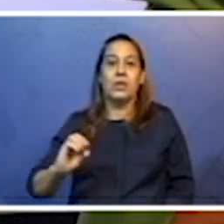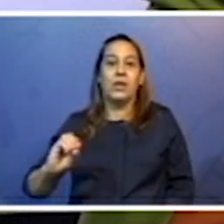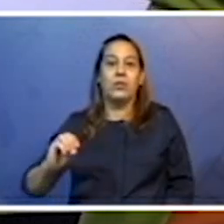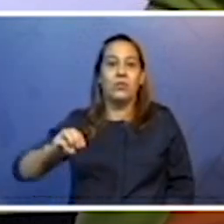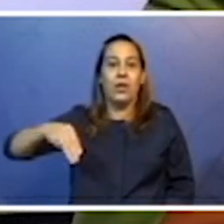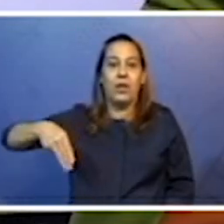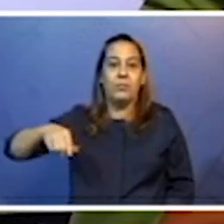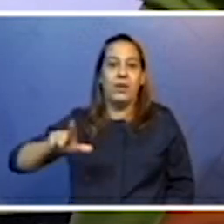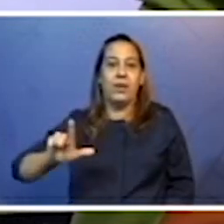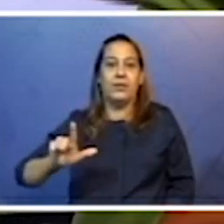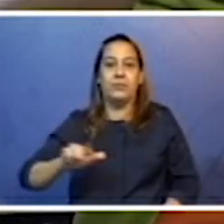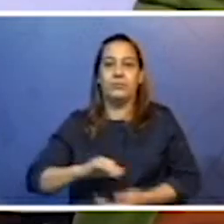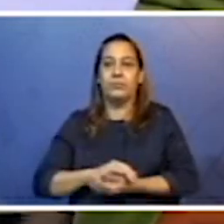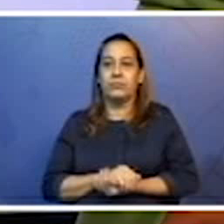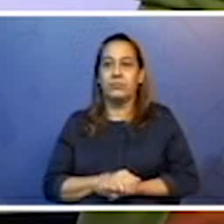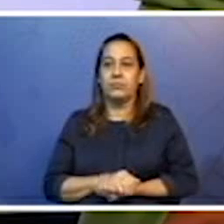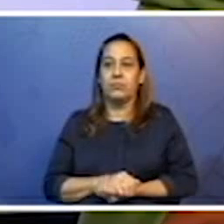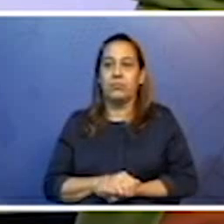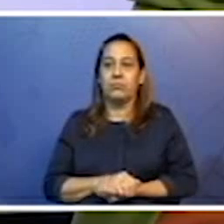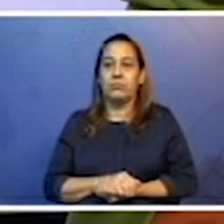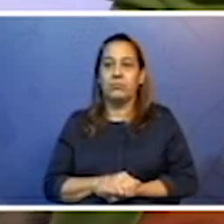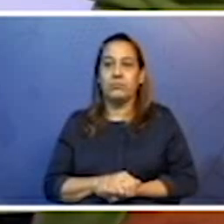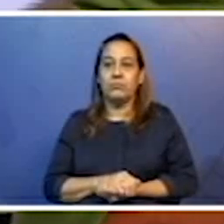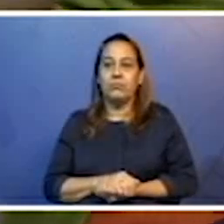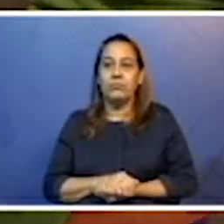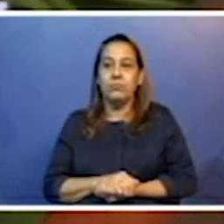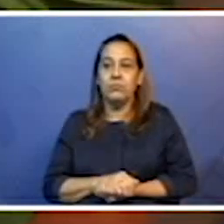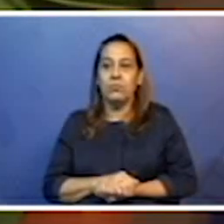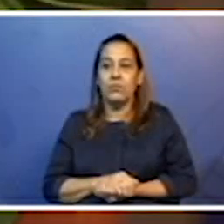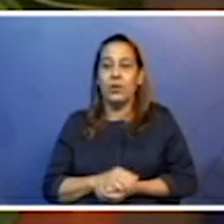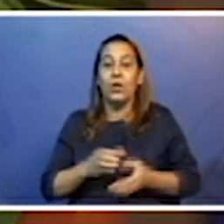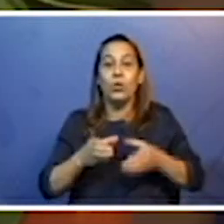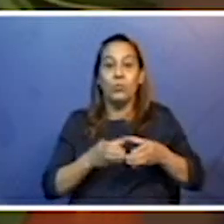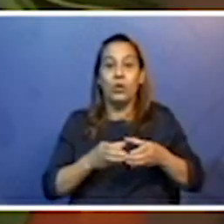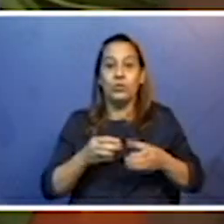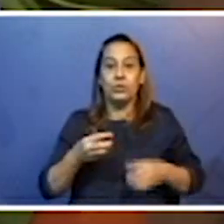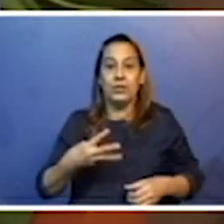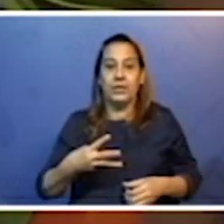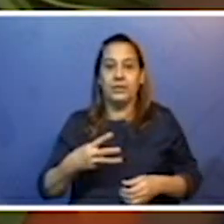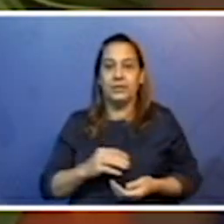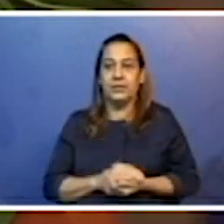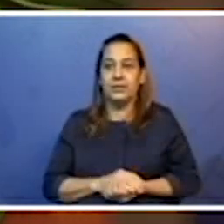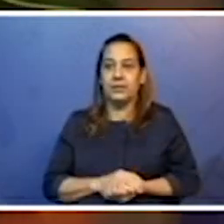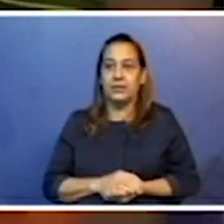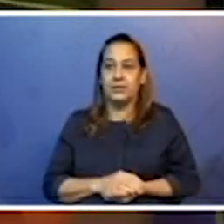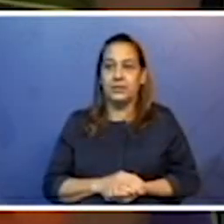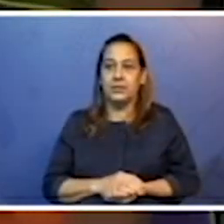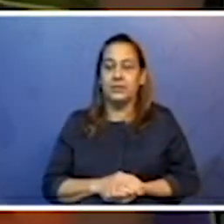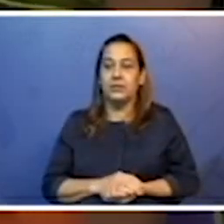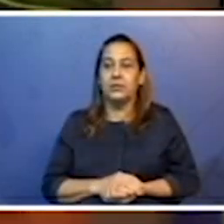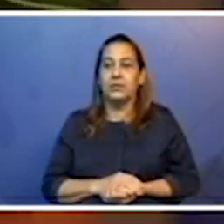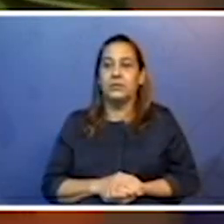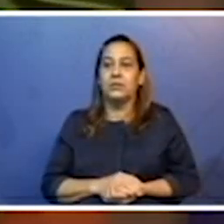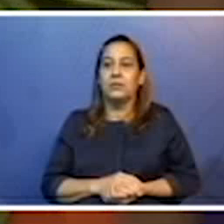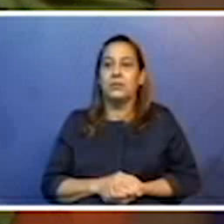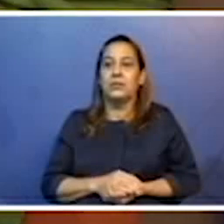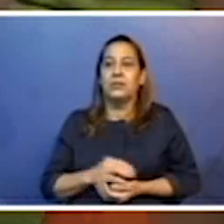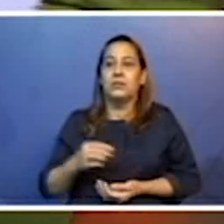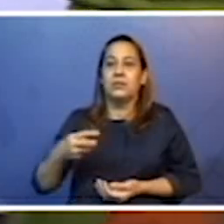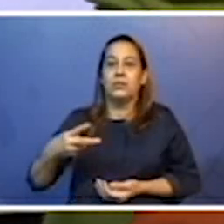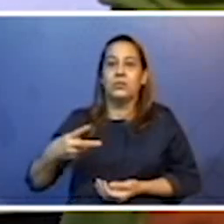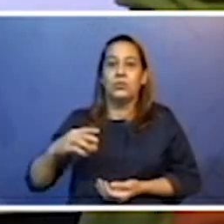cabe 500 ml, 500 mililitros. E do pote 3, só seguir aqui onde é que está o pote 3,